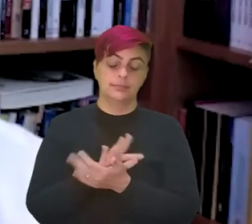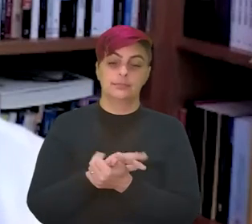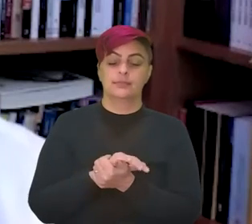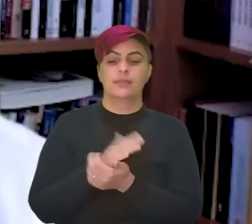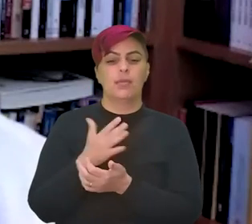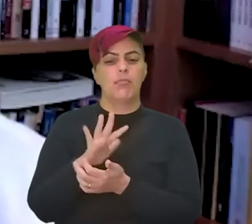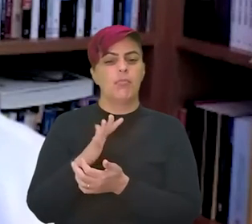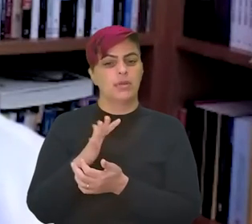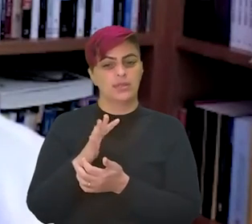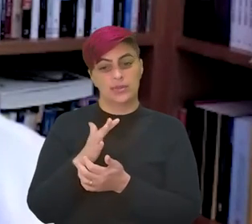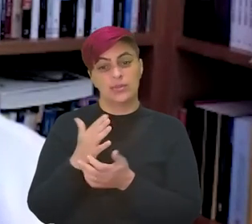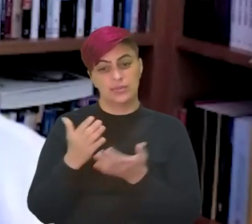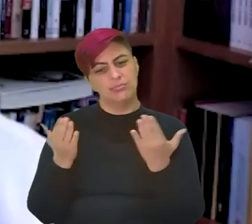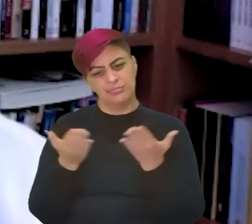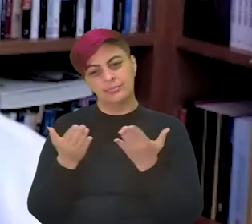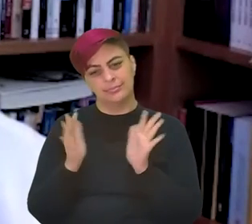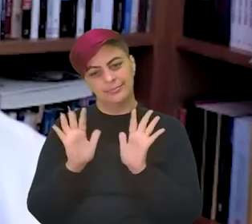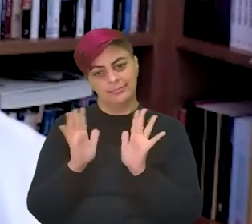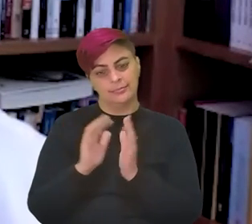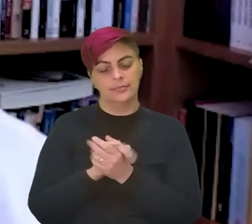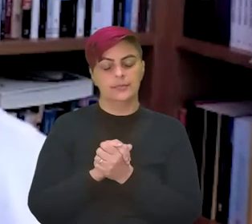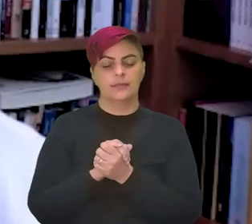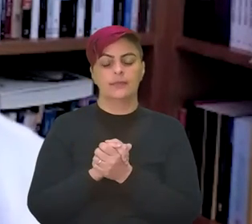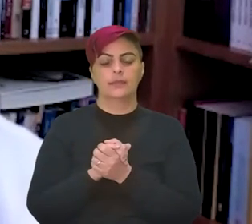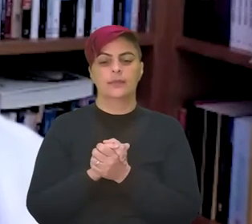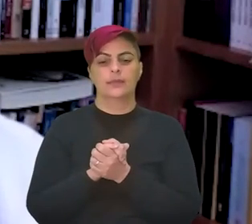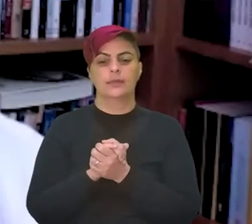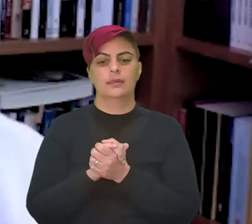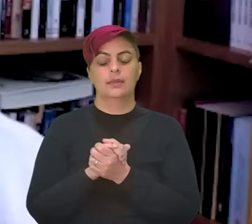recentemente, tá? Mais ou menos recentemente.